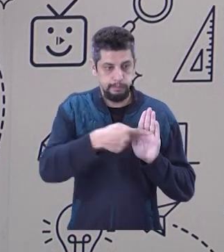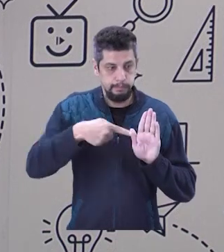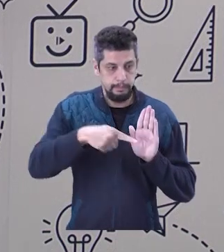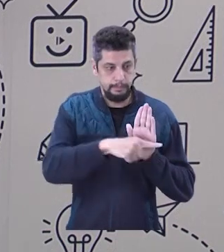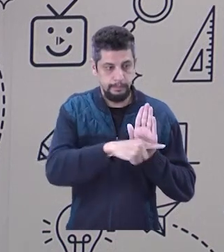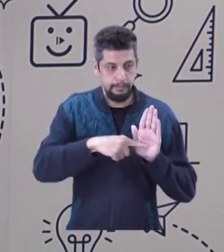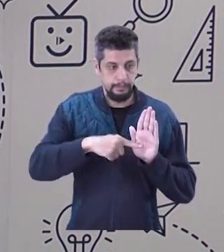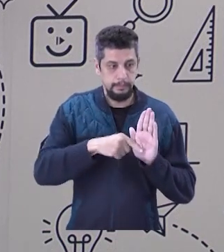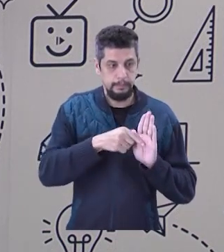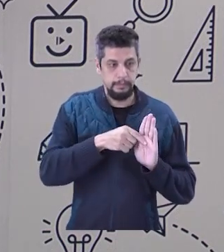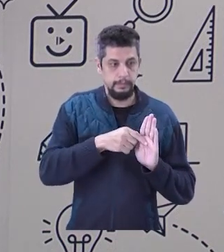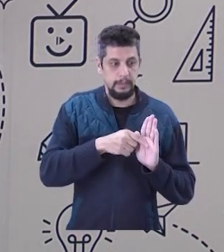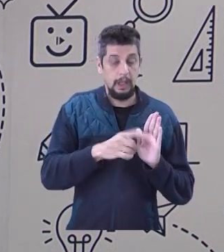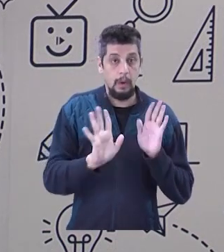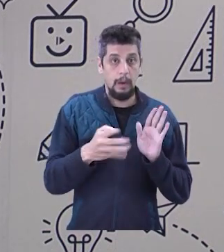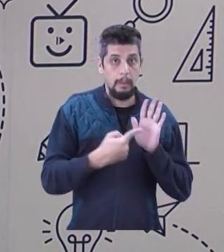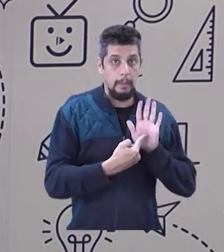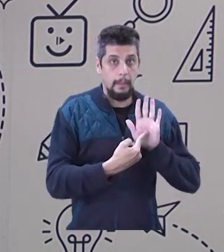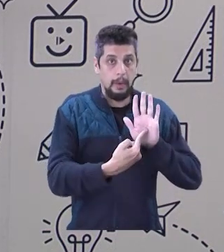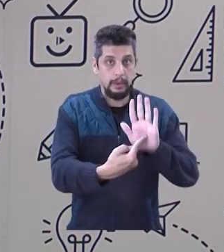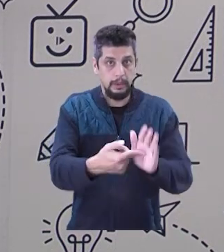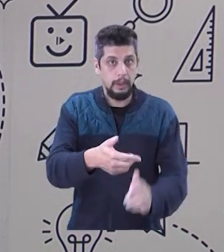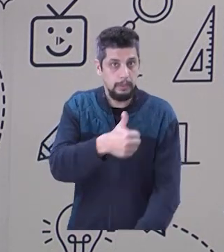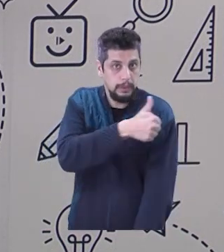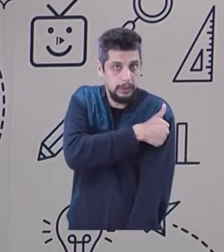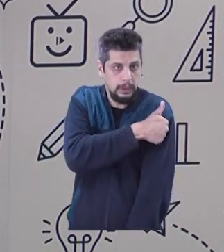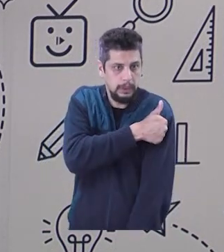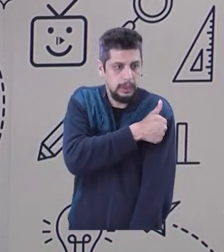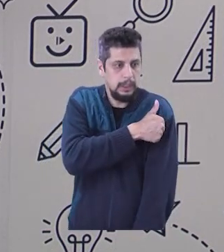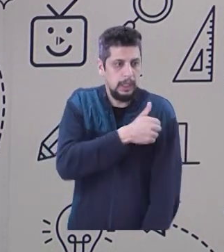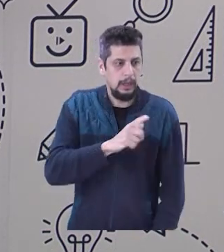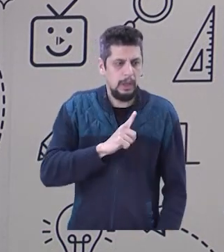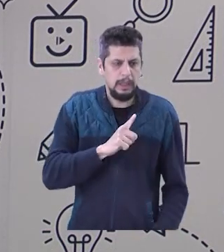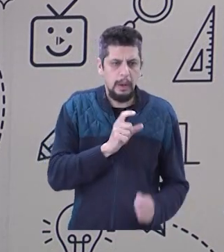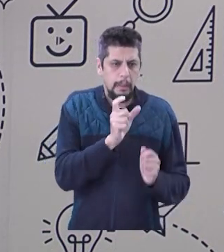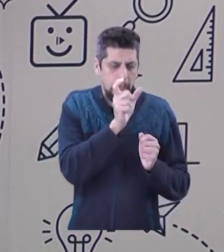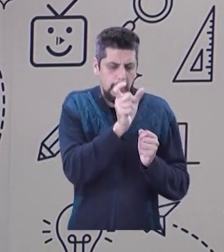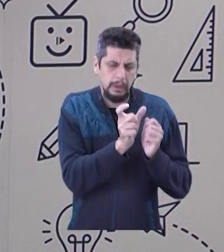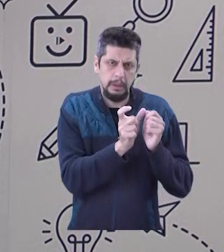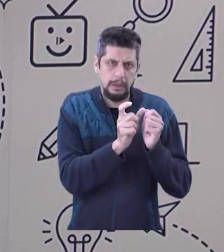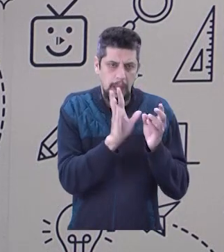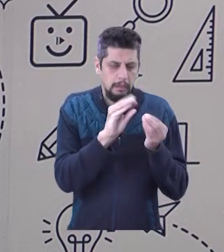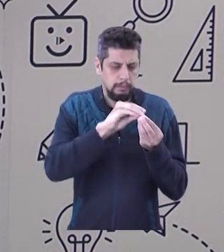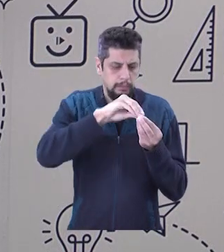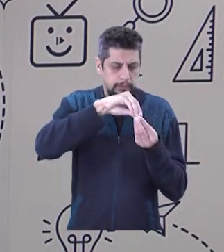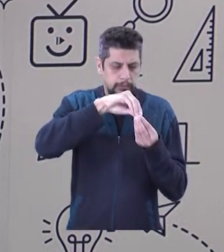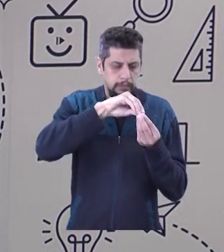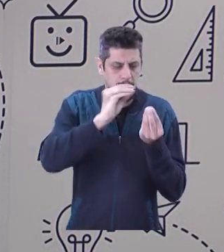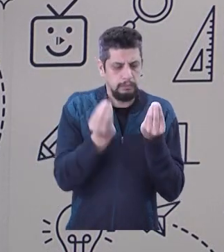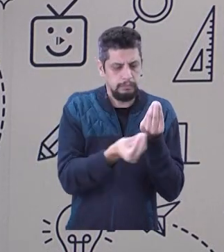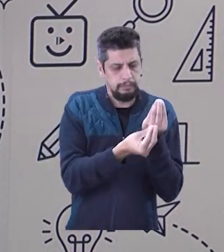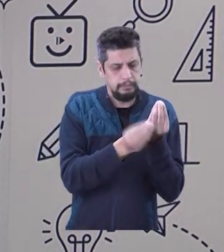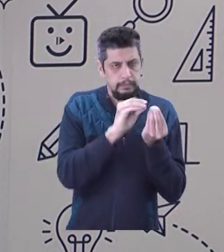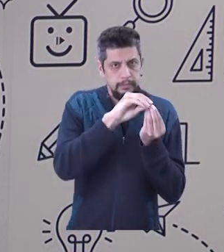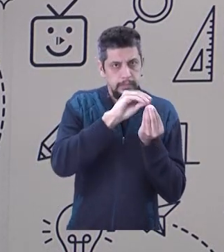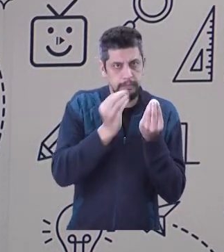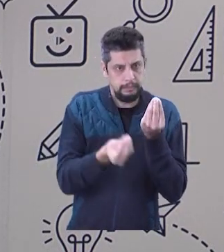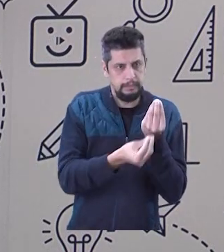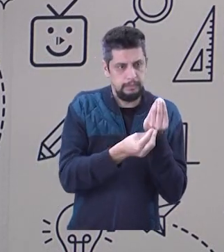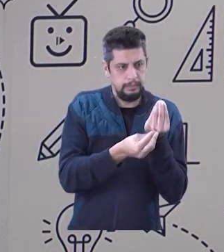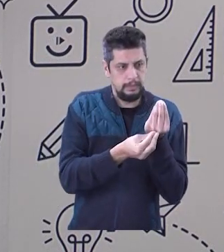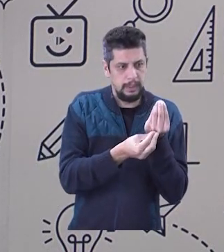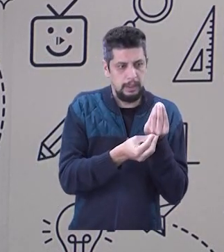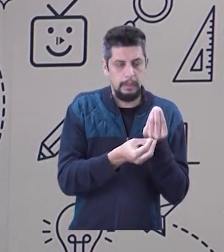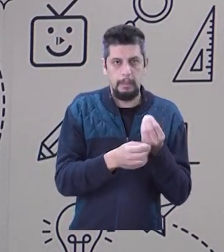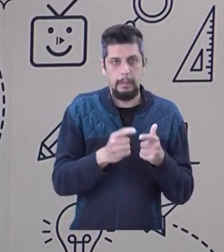sete. Isso. Vou mostrar de novo para eles verem lá. Sobrou um pedacinho, uhum, né, professora Mirta? Eu vou dobrar aqui, ó.